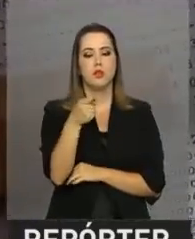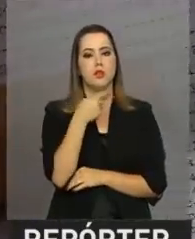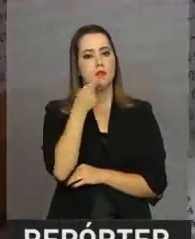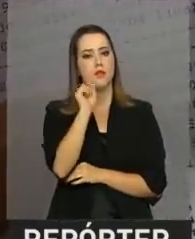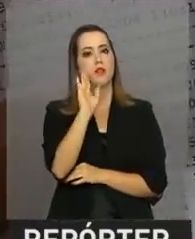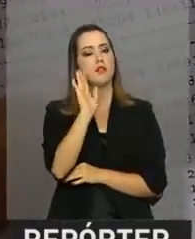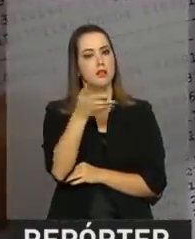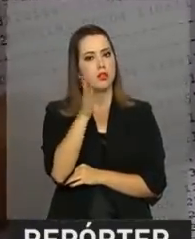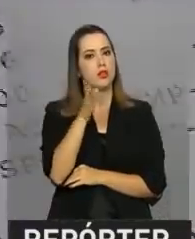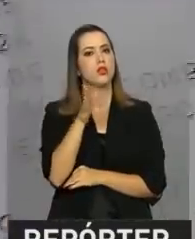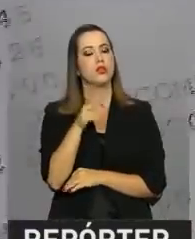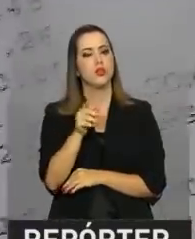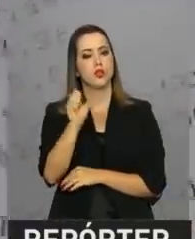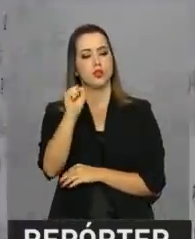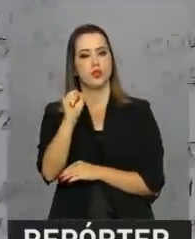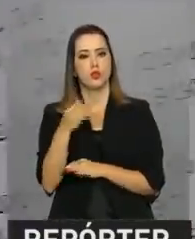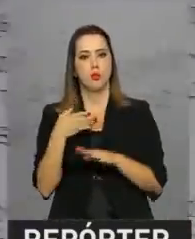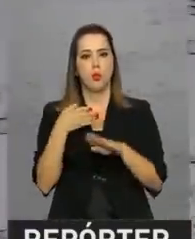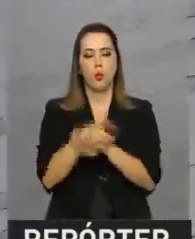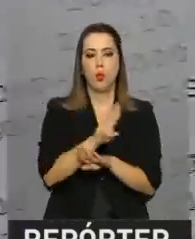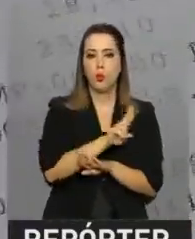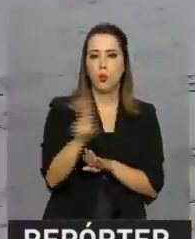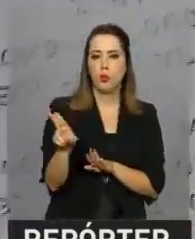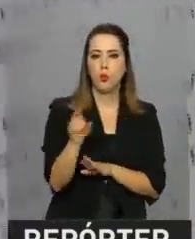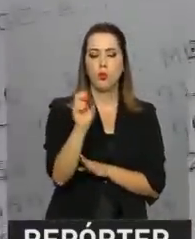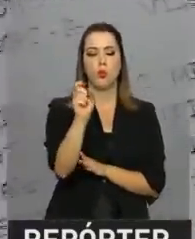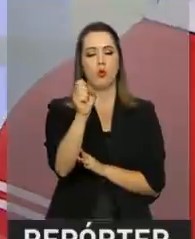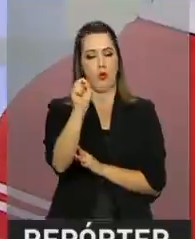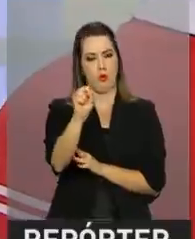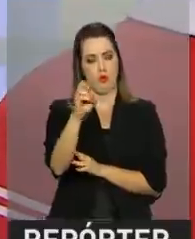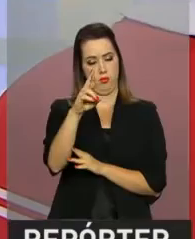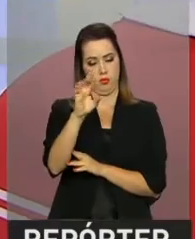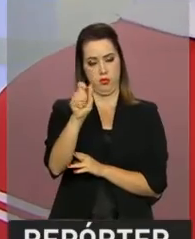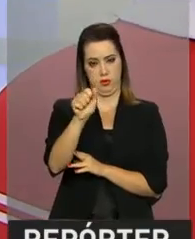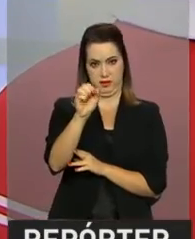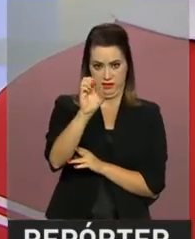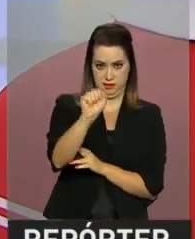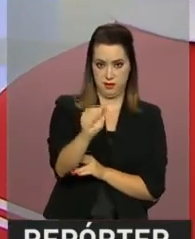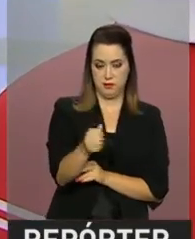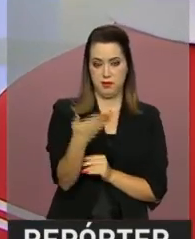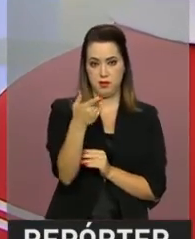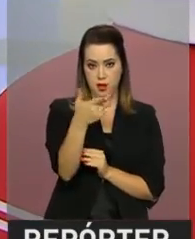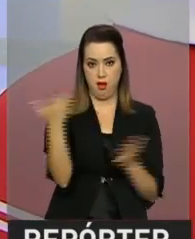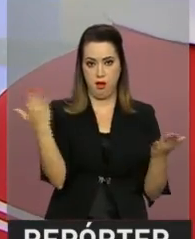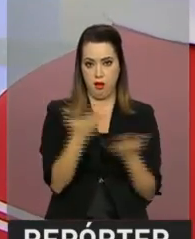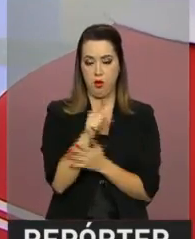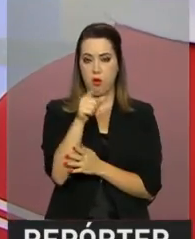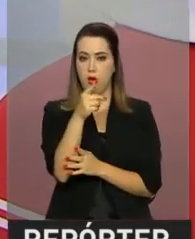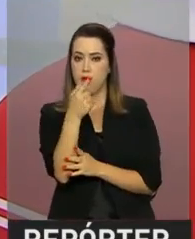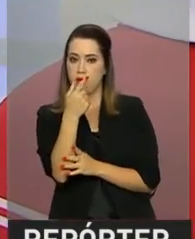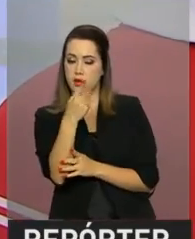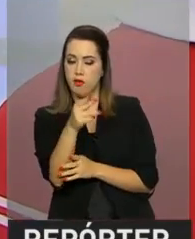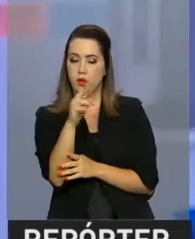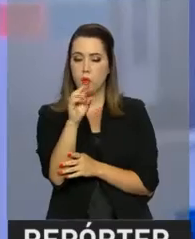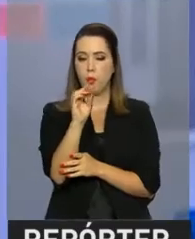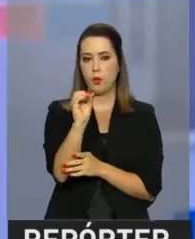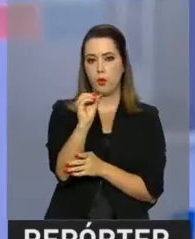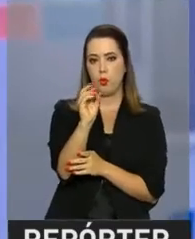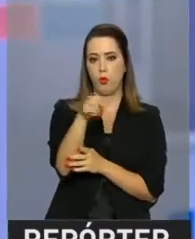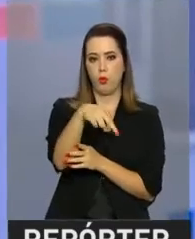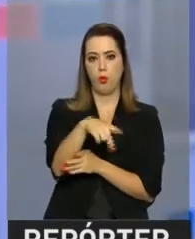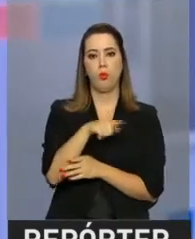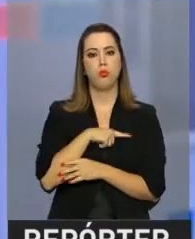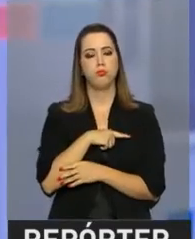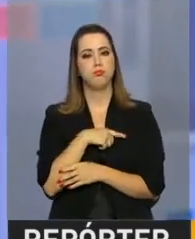que chegou a ter o nome incluído no serviço de proteção ao crédito. Agora, Antônio recorreu ao PROCON do Distrito Federal. Continuou